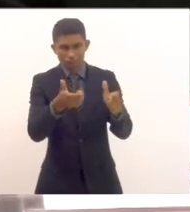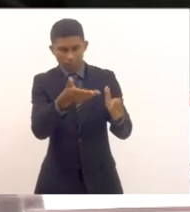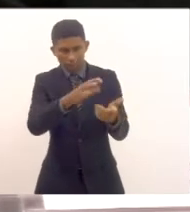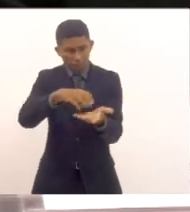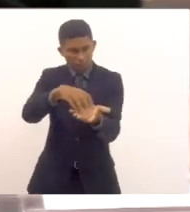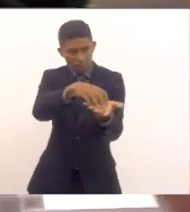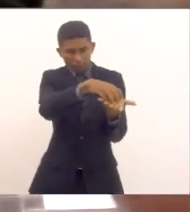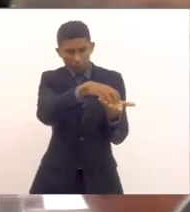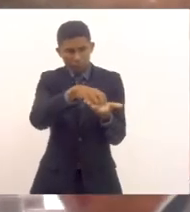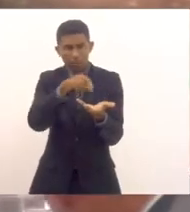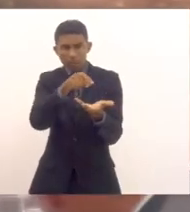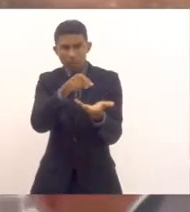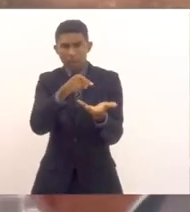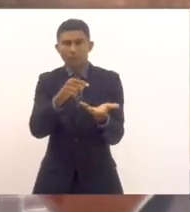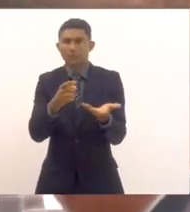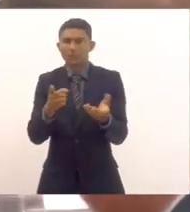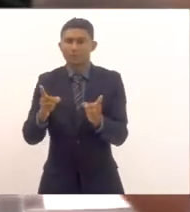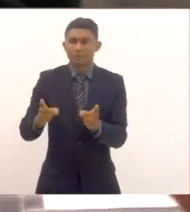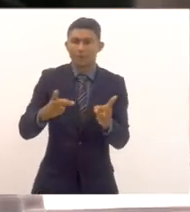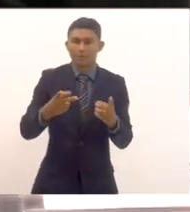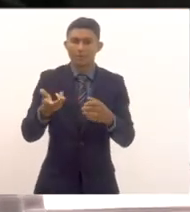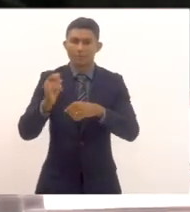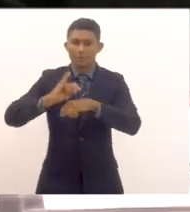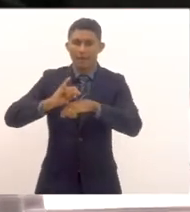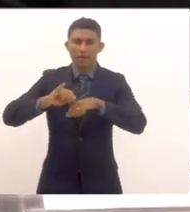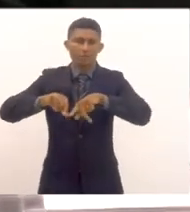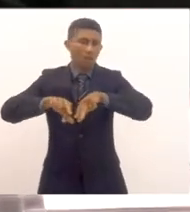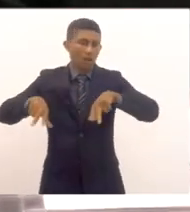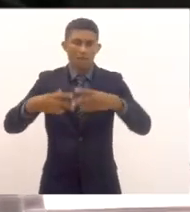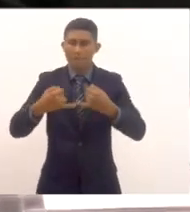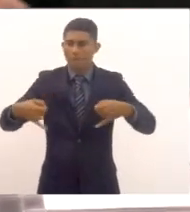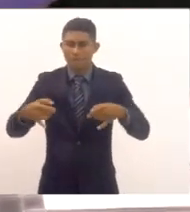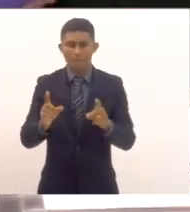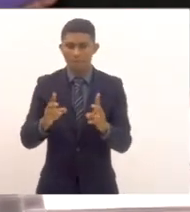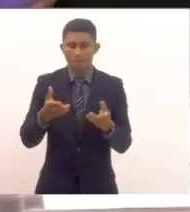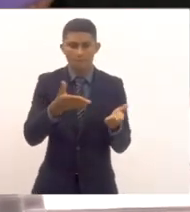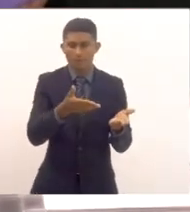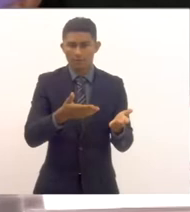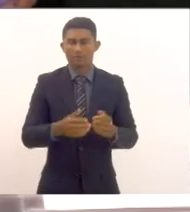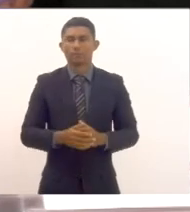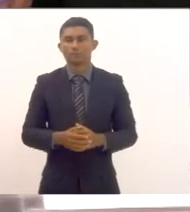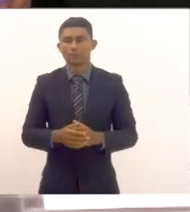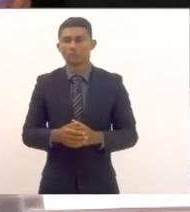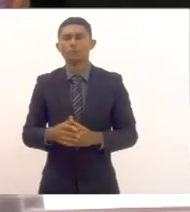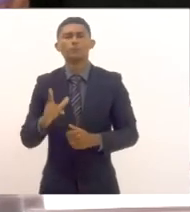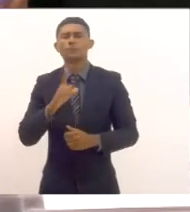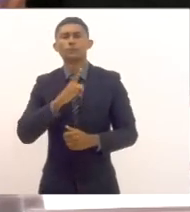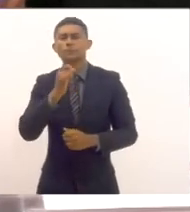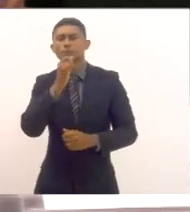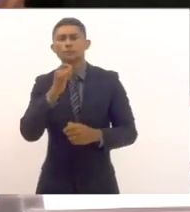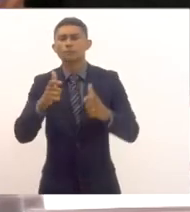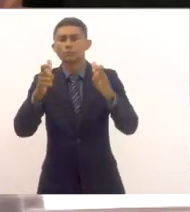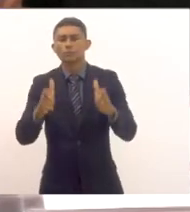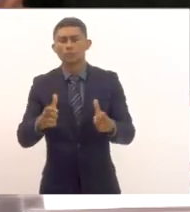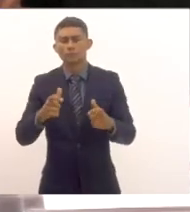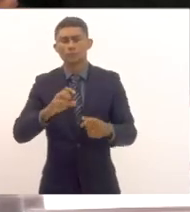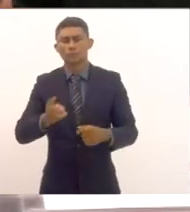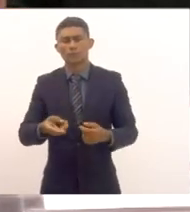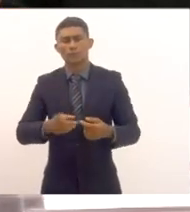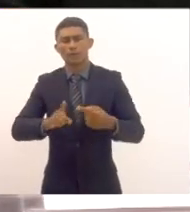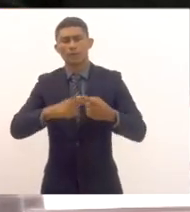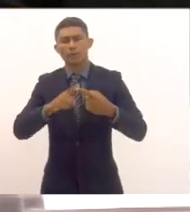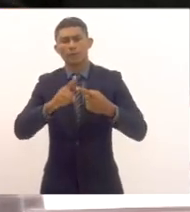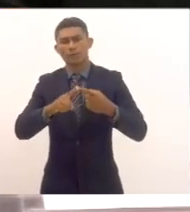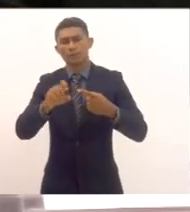feito vistorias fiscalizações dos ferros-velhos se nós estamos aqui a mancha criminal que pega hoje Mangueira São Cristóvão